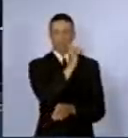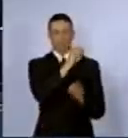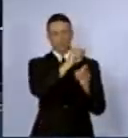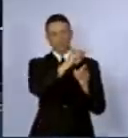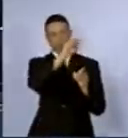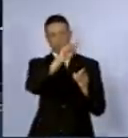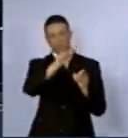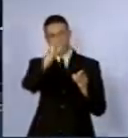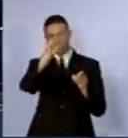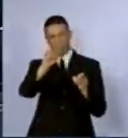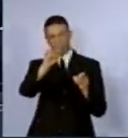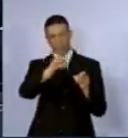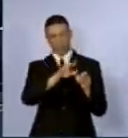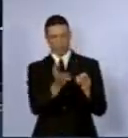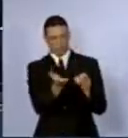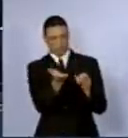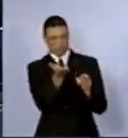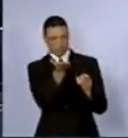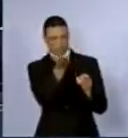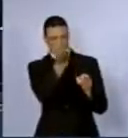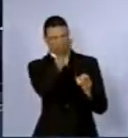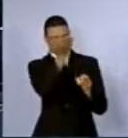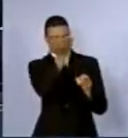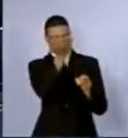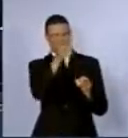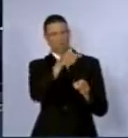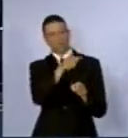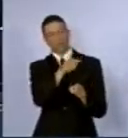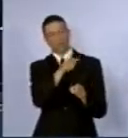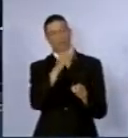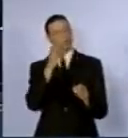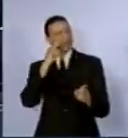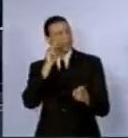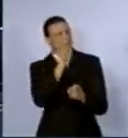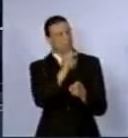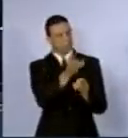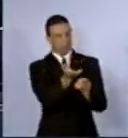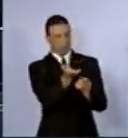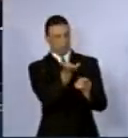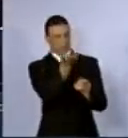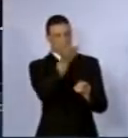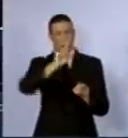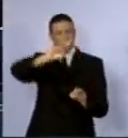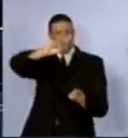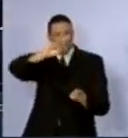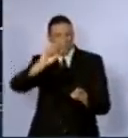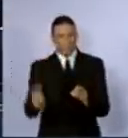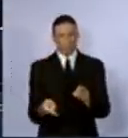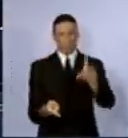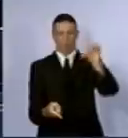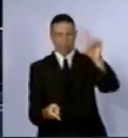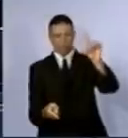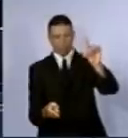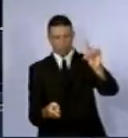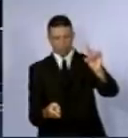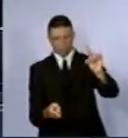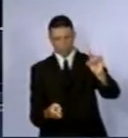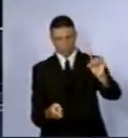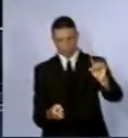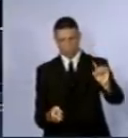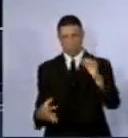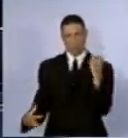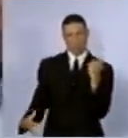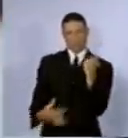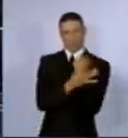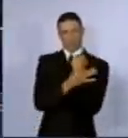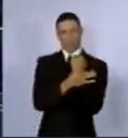na verdade, eles viram que essa densidade era 1000 vezes mais baixa que o padrão de